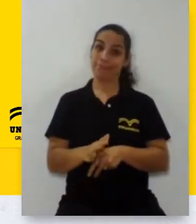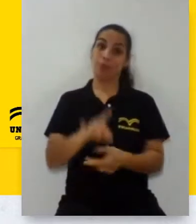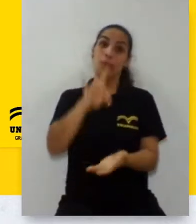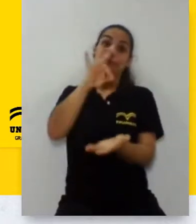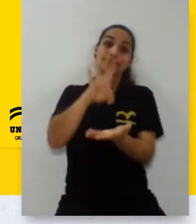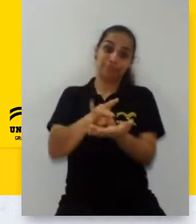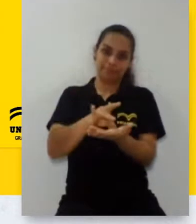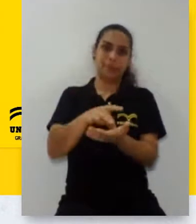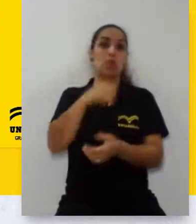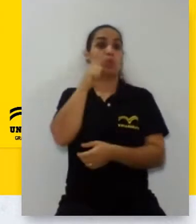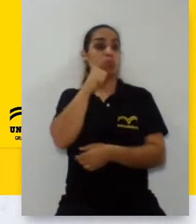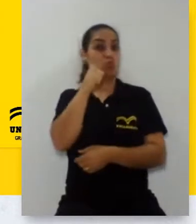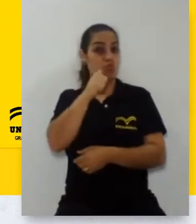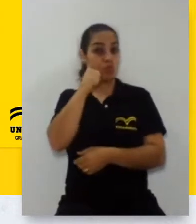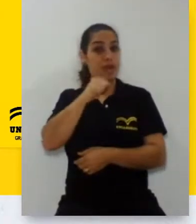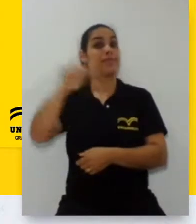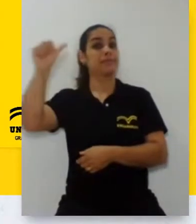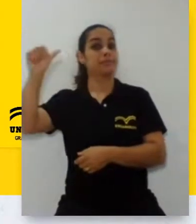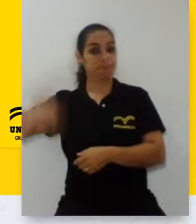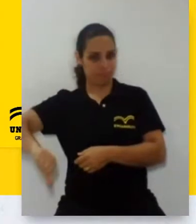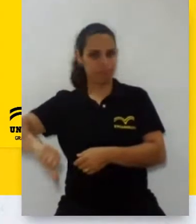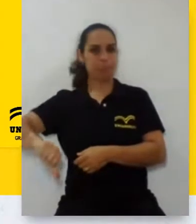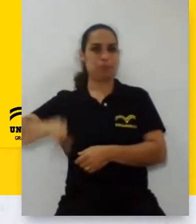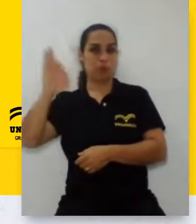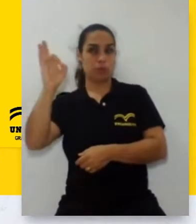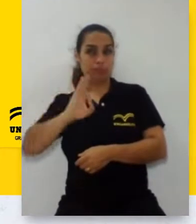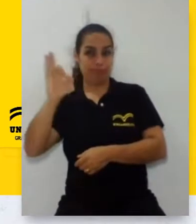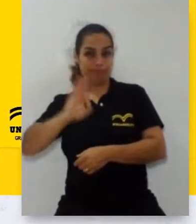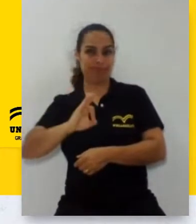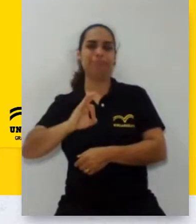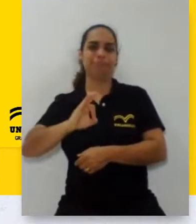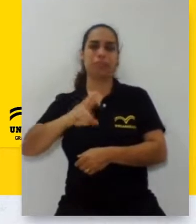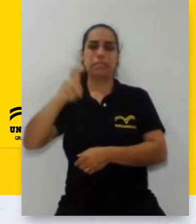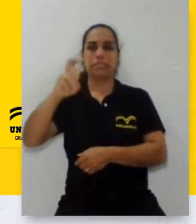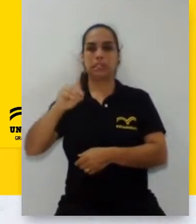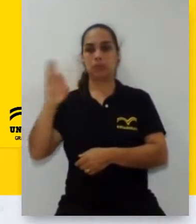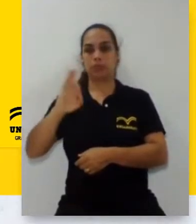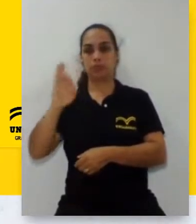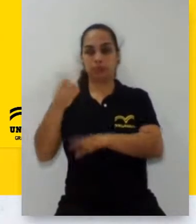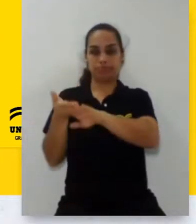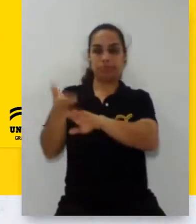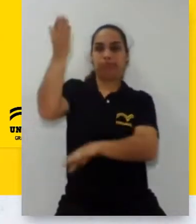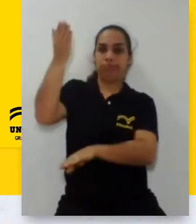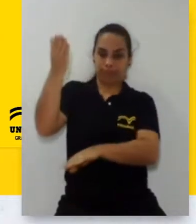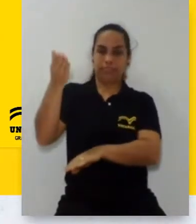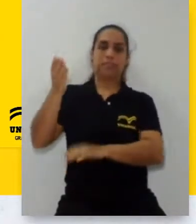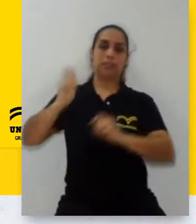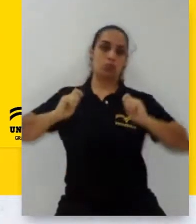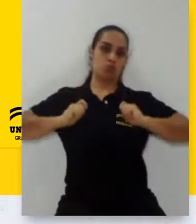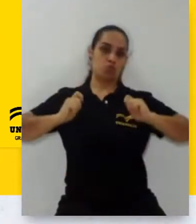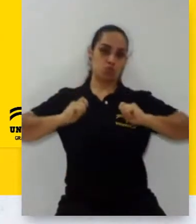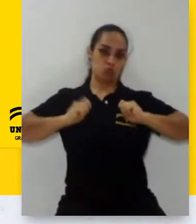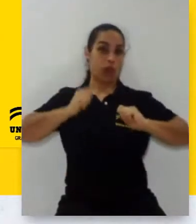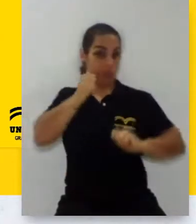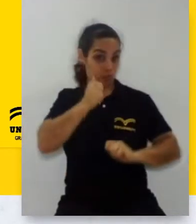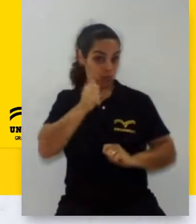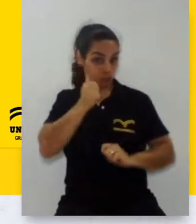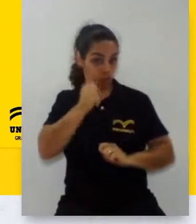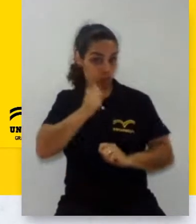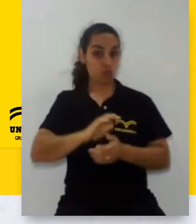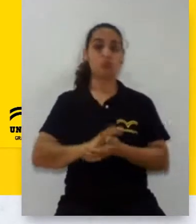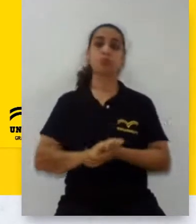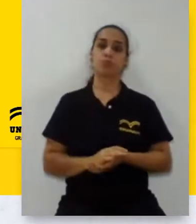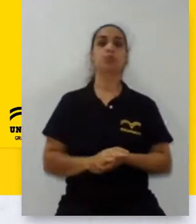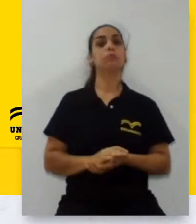mais sedentárias, mais de 50% das mulheres brasileiras são sedentárias. E aí o que eu trago para vocês aqui é um